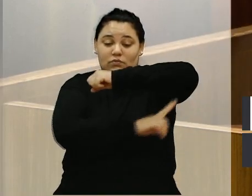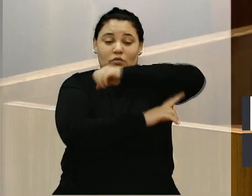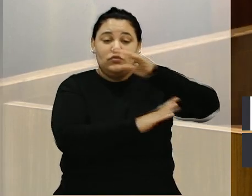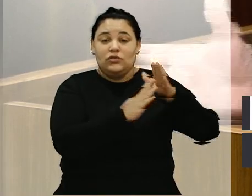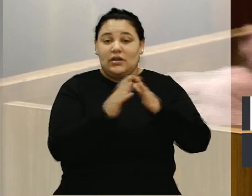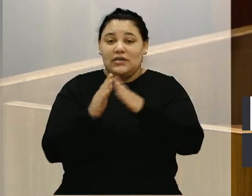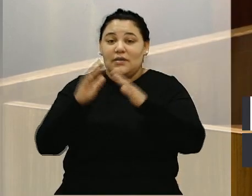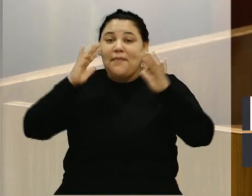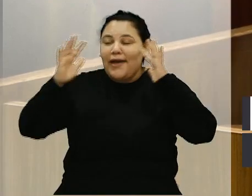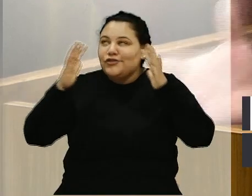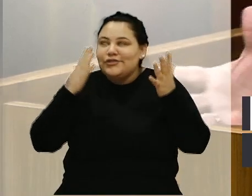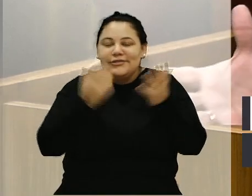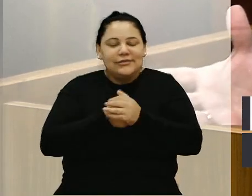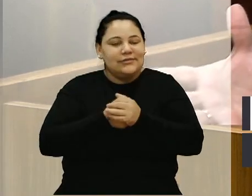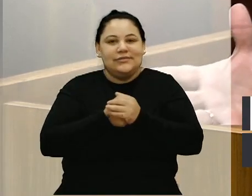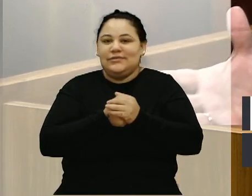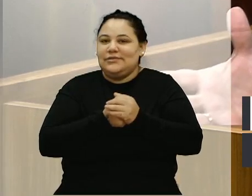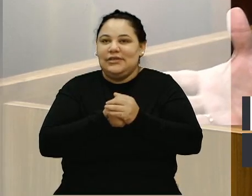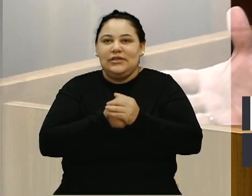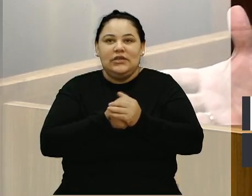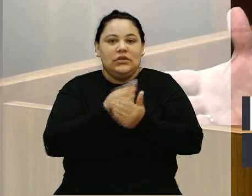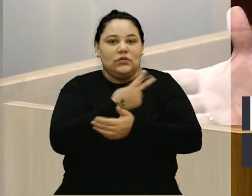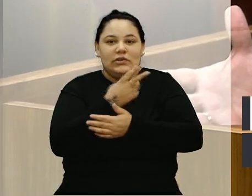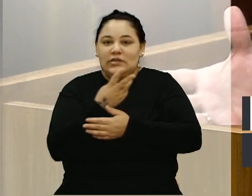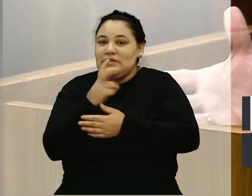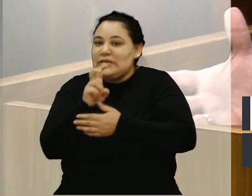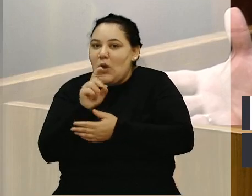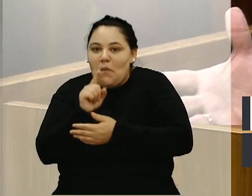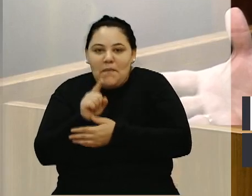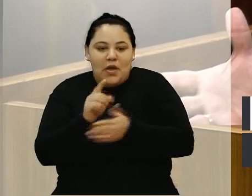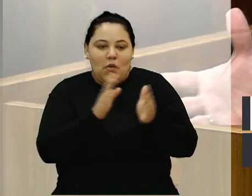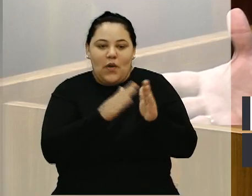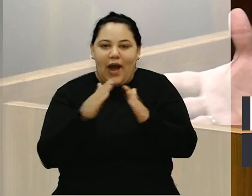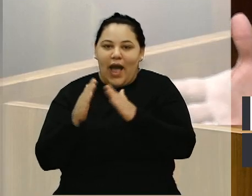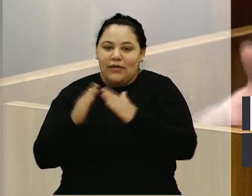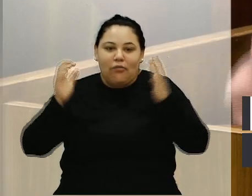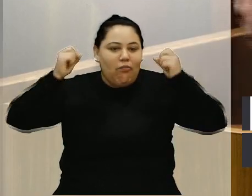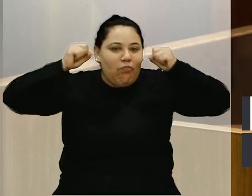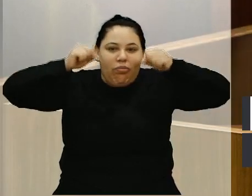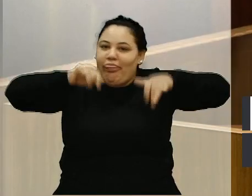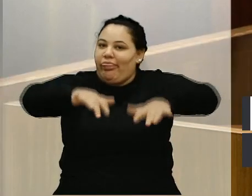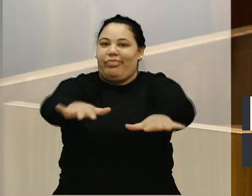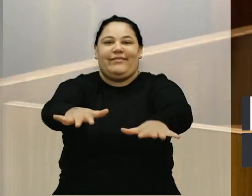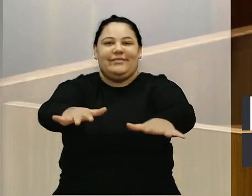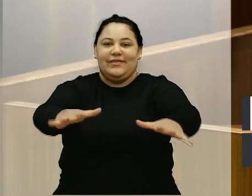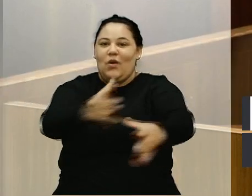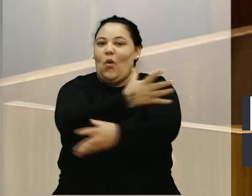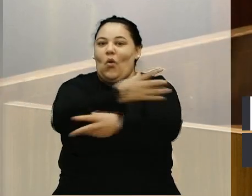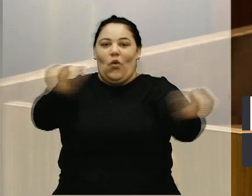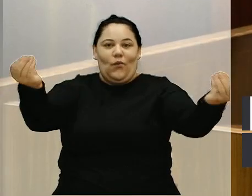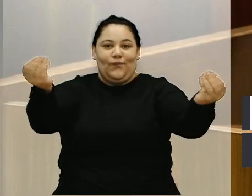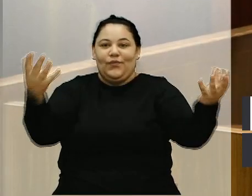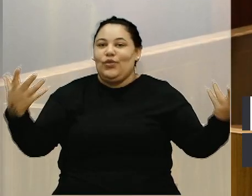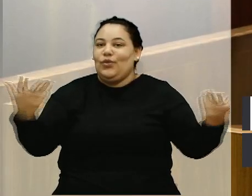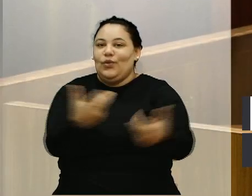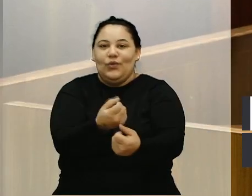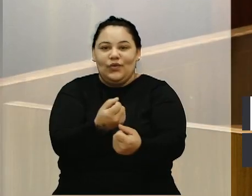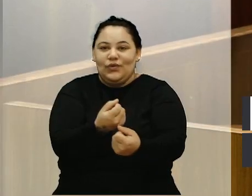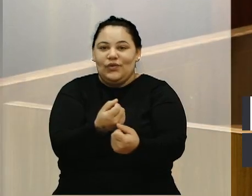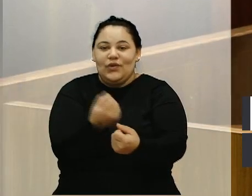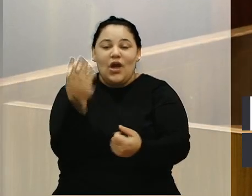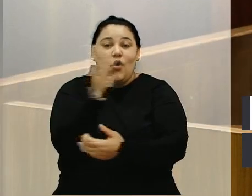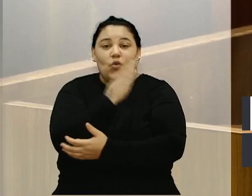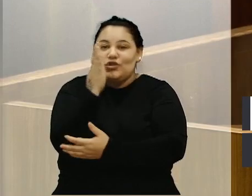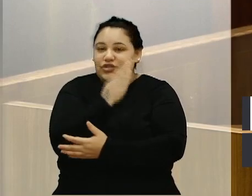imagina que levou 2, 3, 5 mil casas para dentro de um leito de rio. Urgente, pessoal. Isso é muito